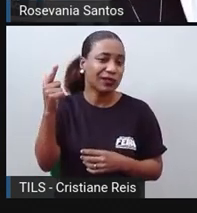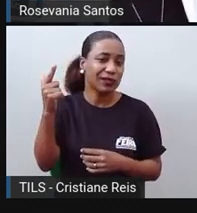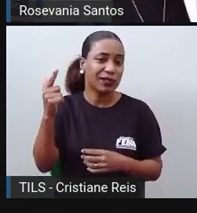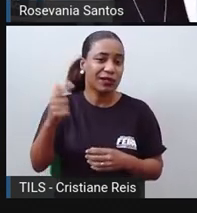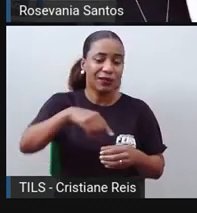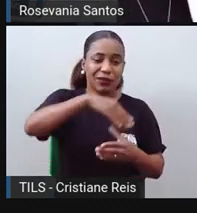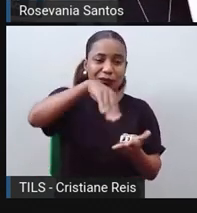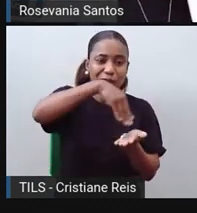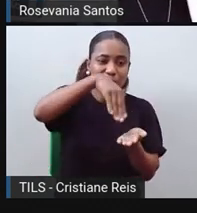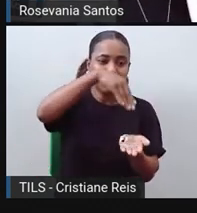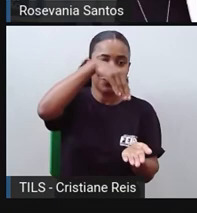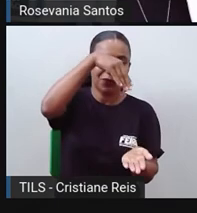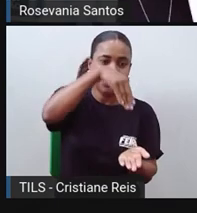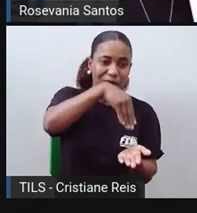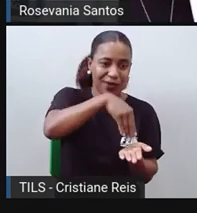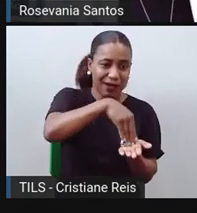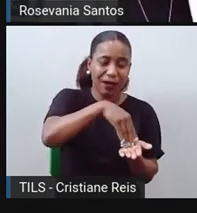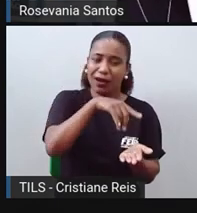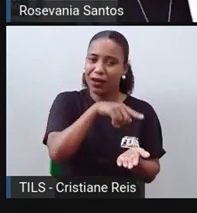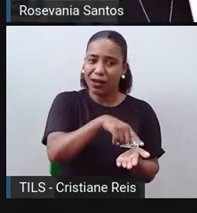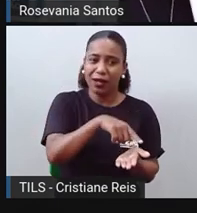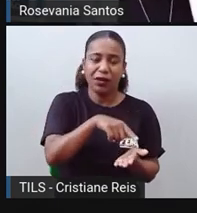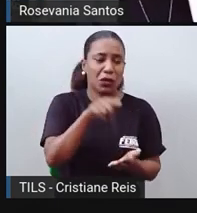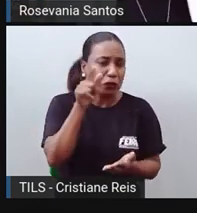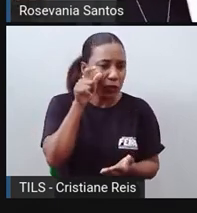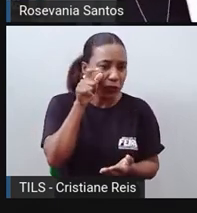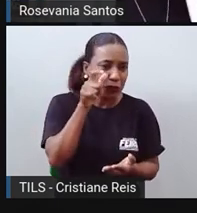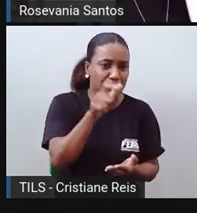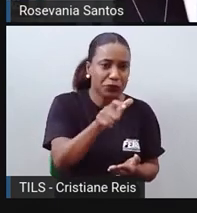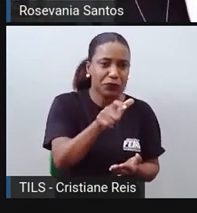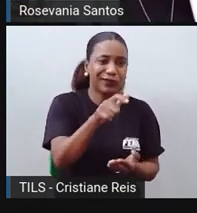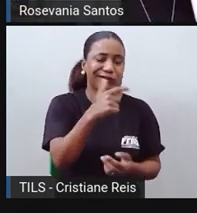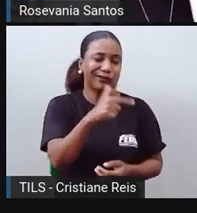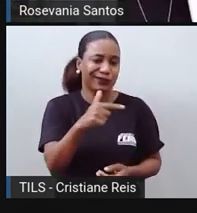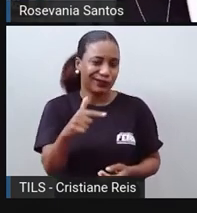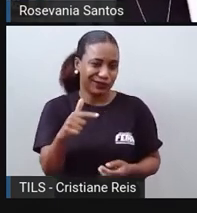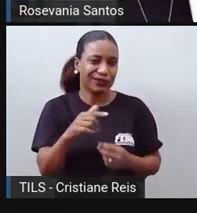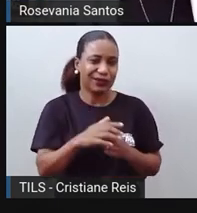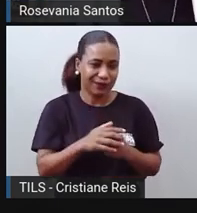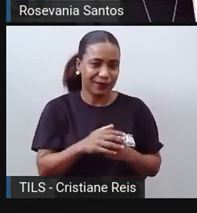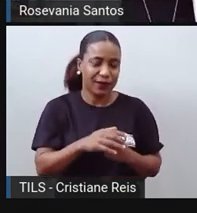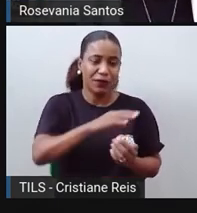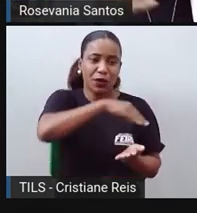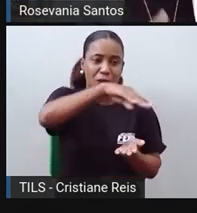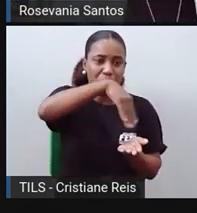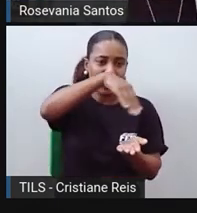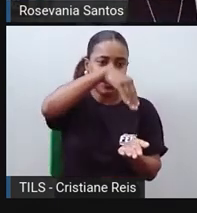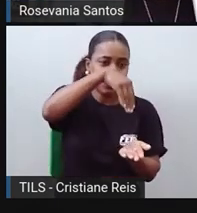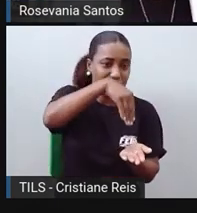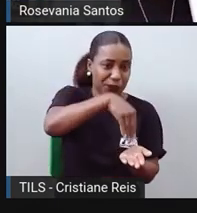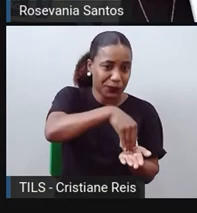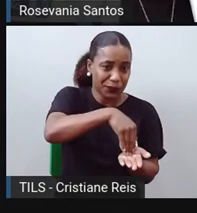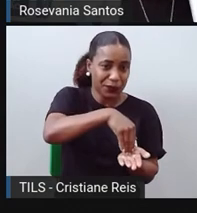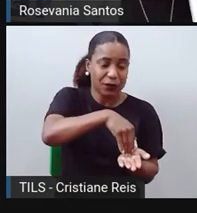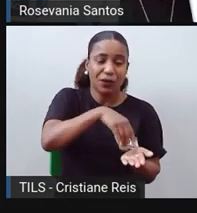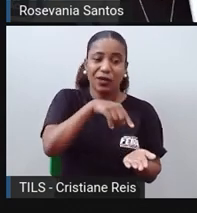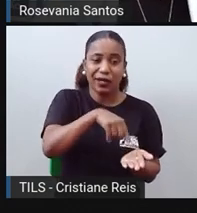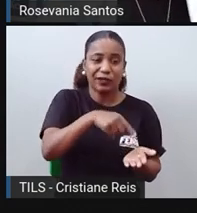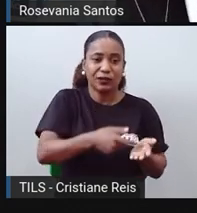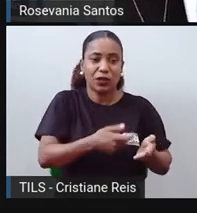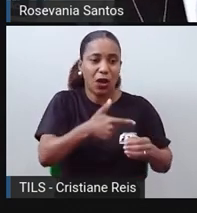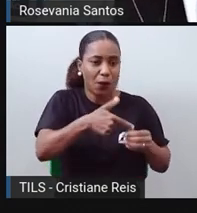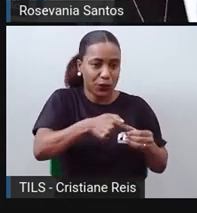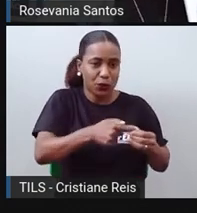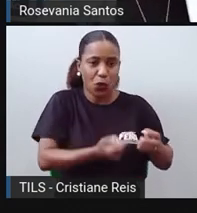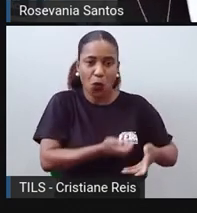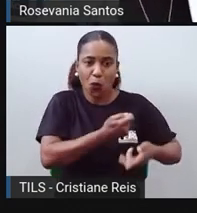eu falei para vocês, não era o próprio Oriente Médio quem produzia esse petróleo aí, eram empresas norte-americanas.